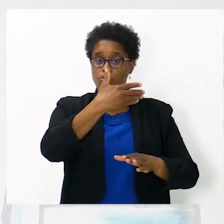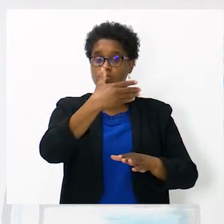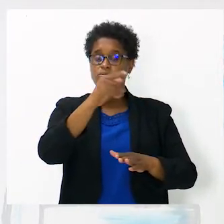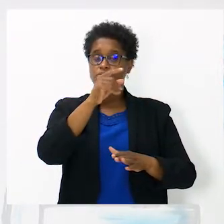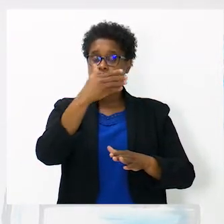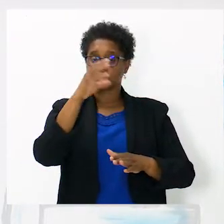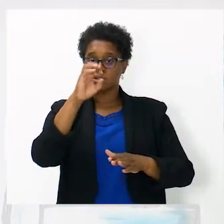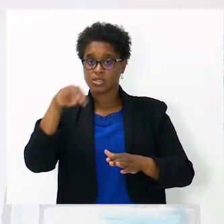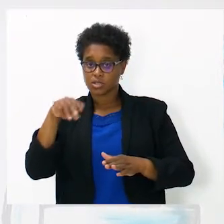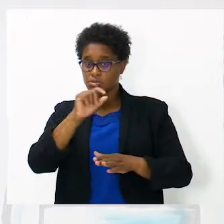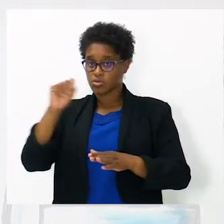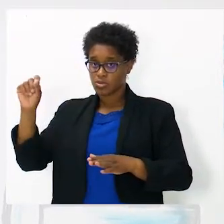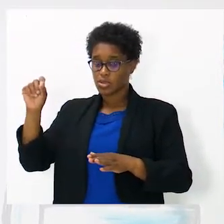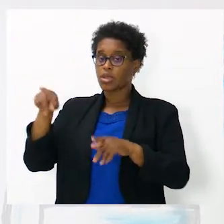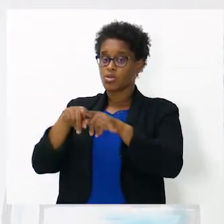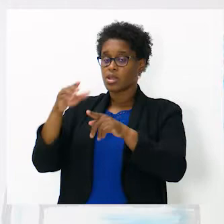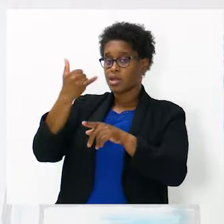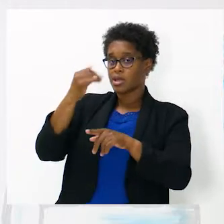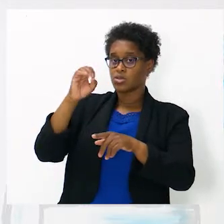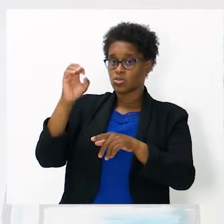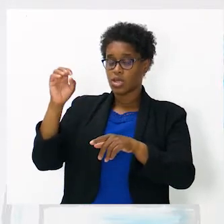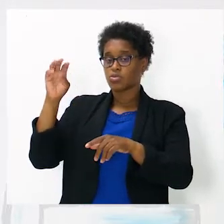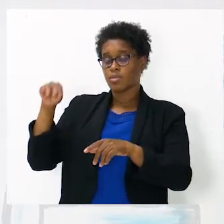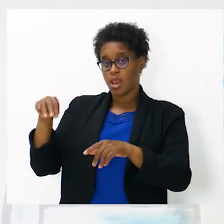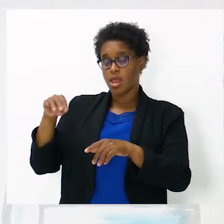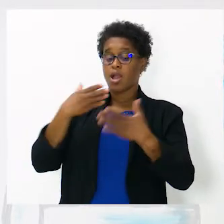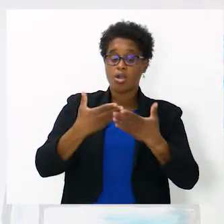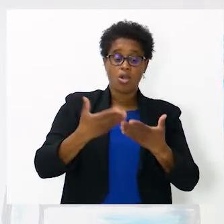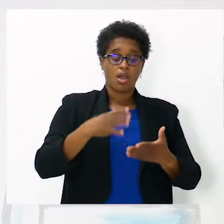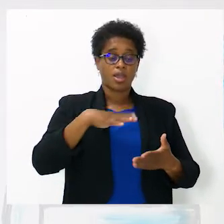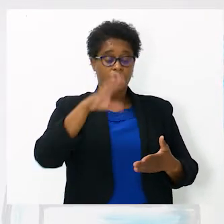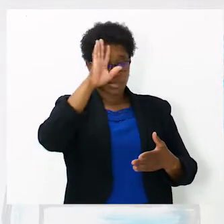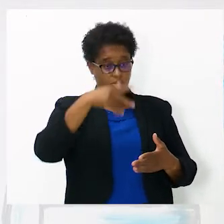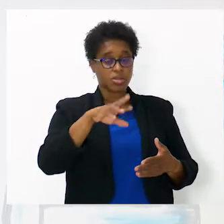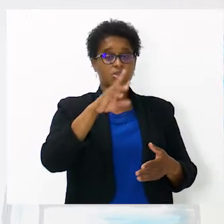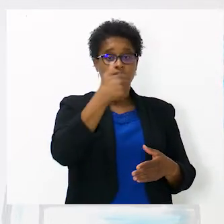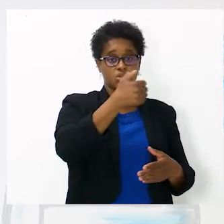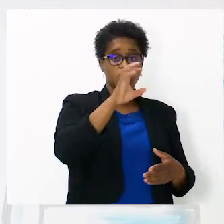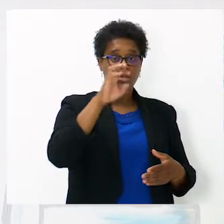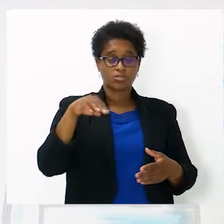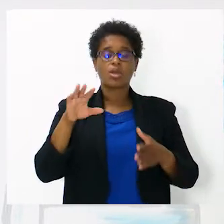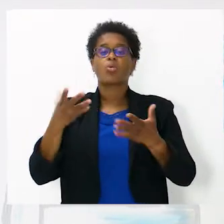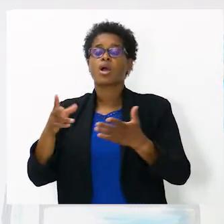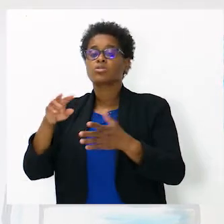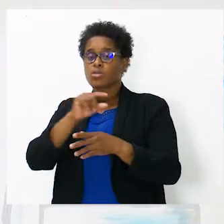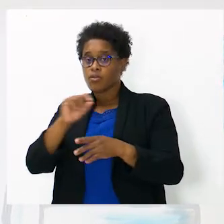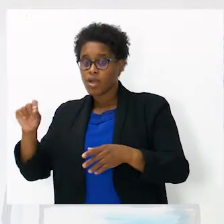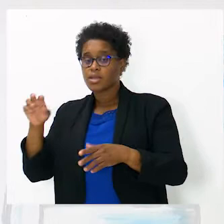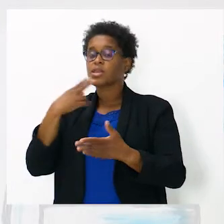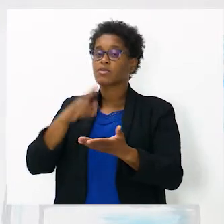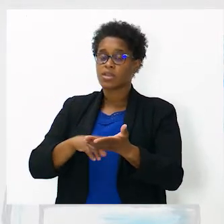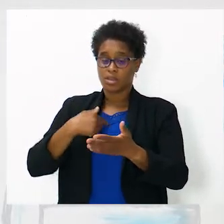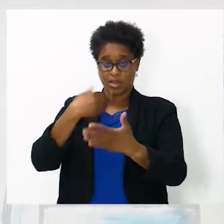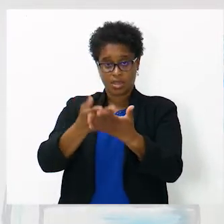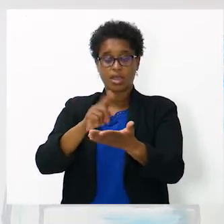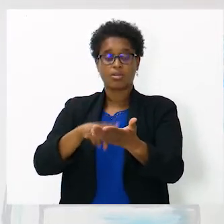a 200.000. Agora queremos saber 5 centímetros, quanto é que equivale na realidade. Eu vou vos dar